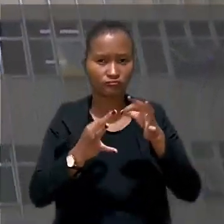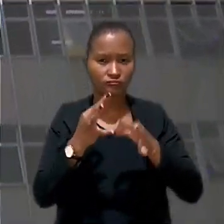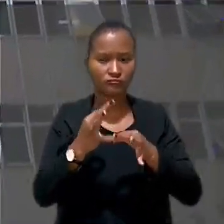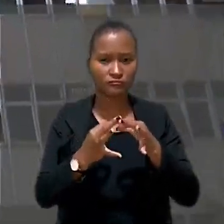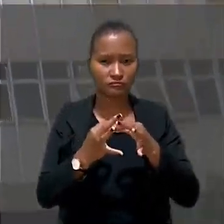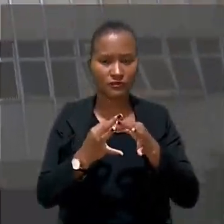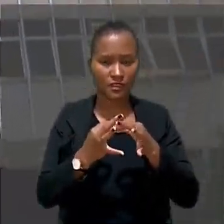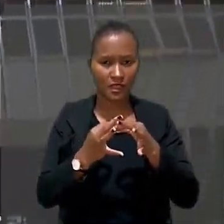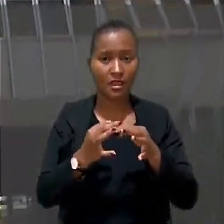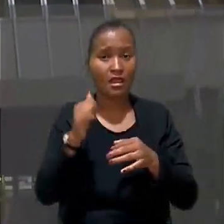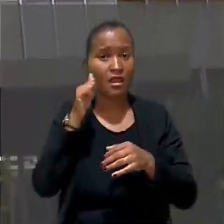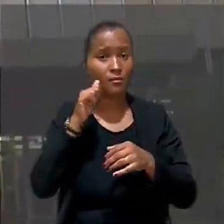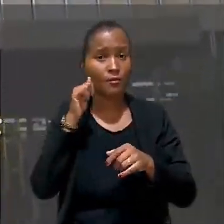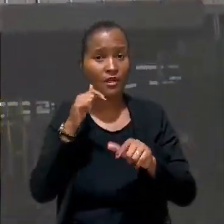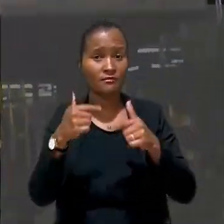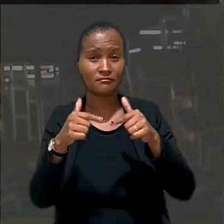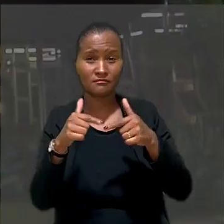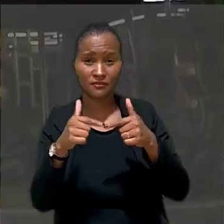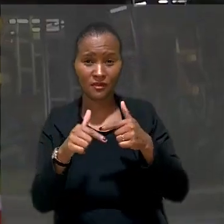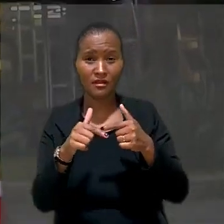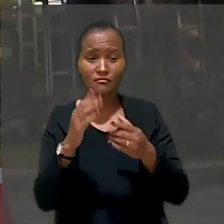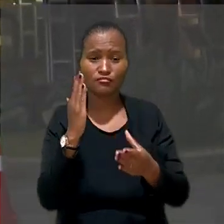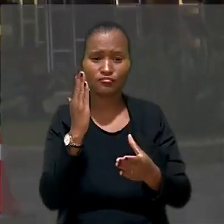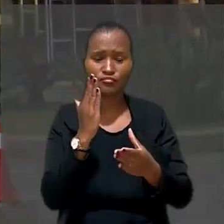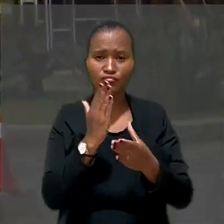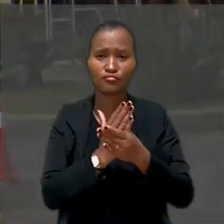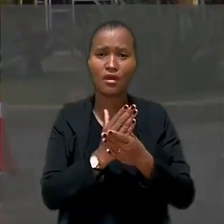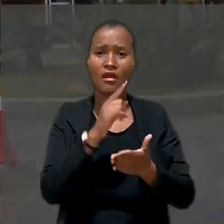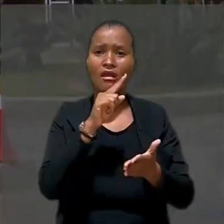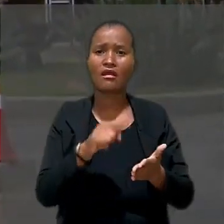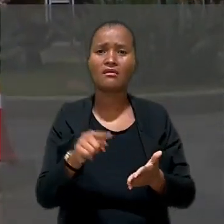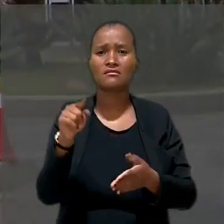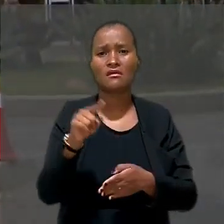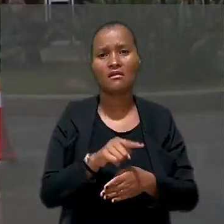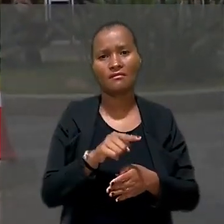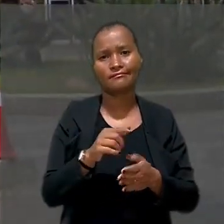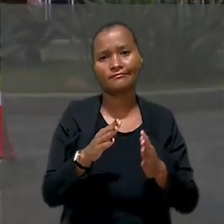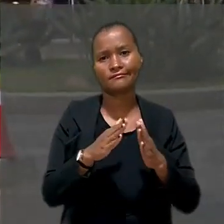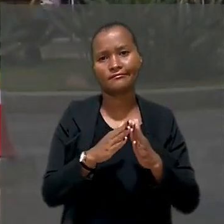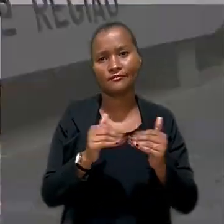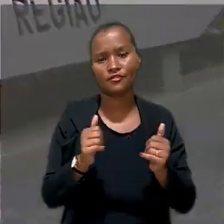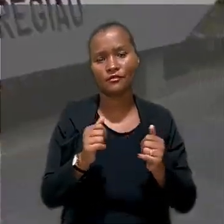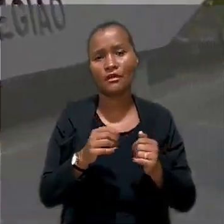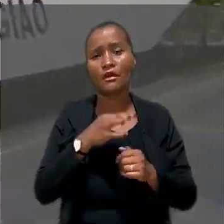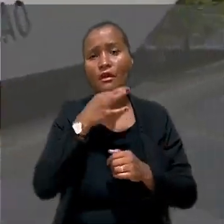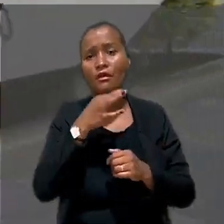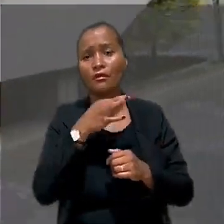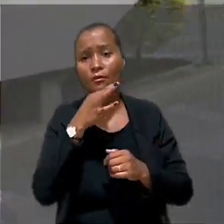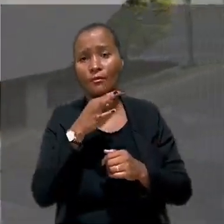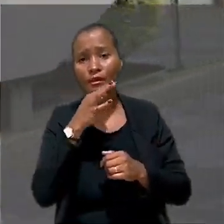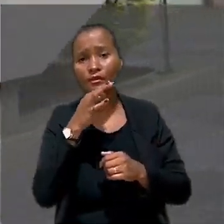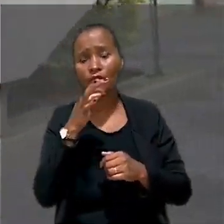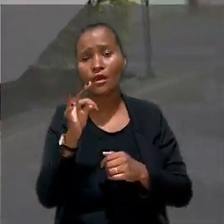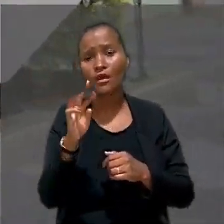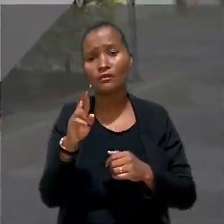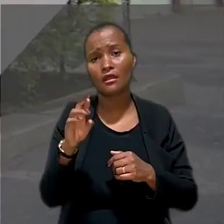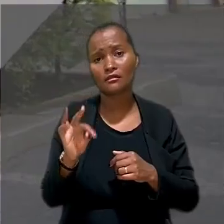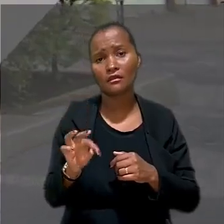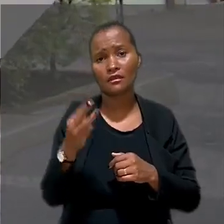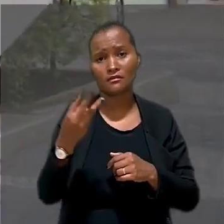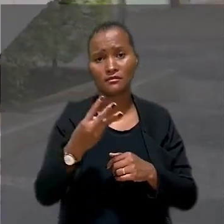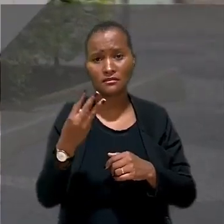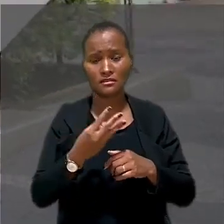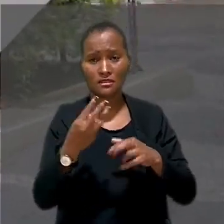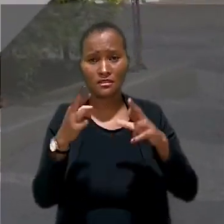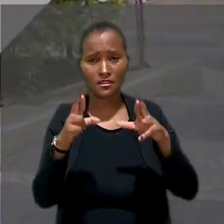decisão homologatória, a trabalhadora ajuizou a ação rescisória para anular a transação. Ela argumentou ao Tribunal Regional